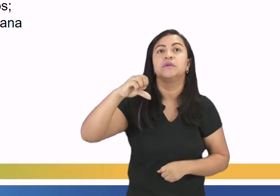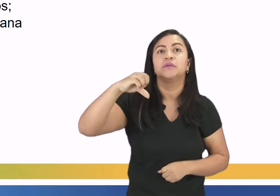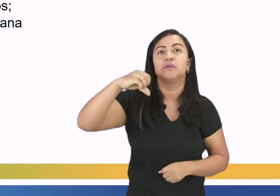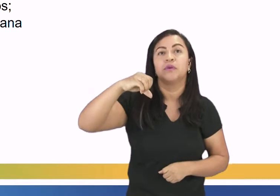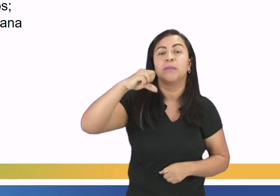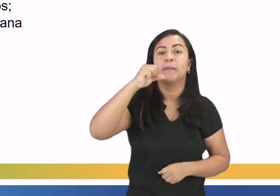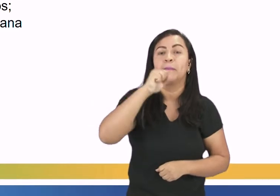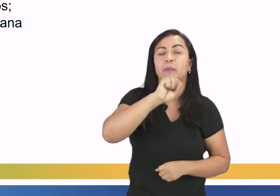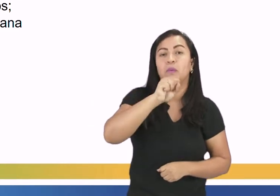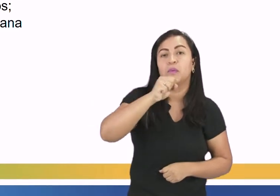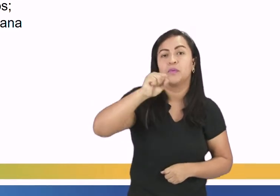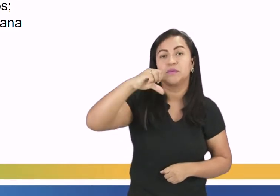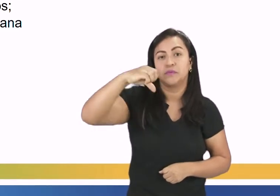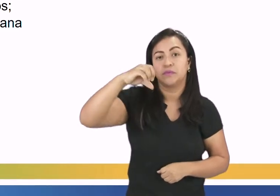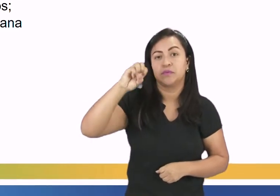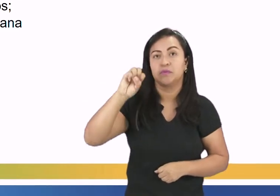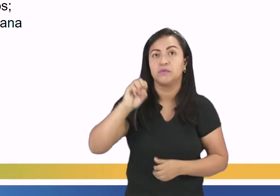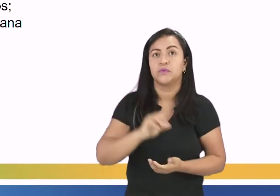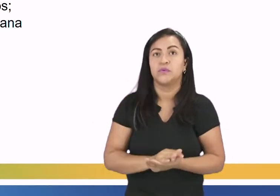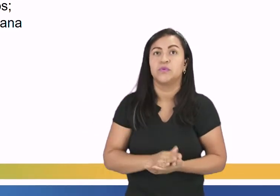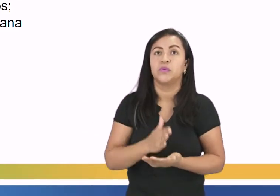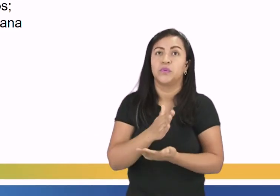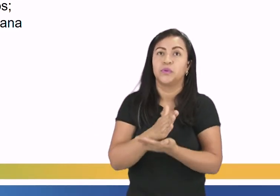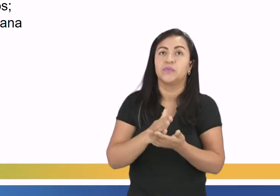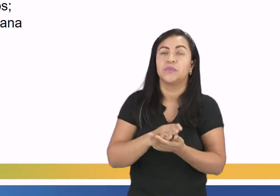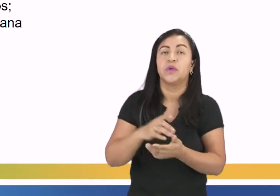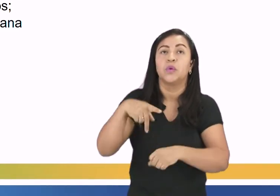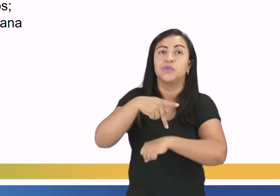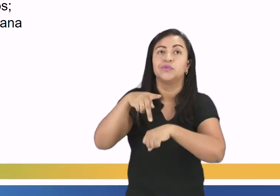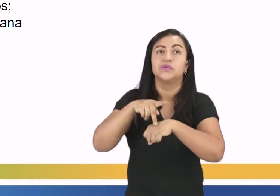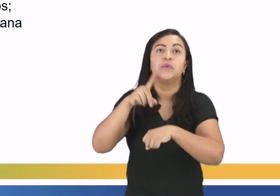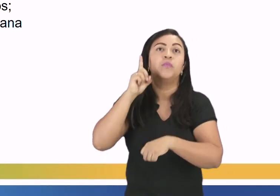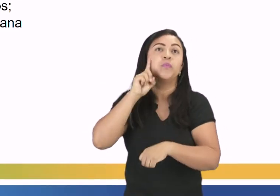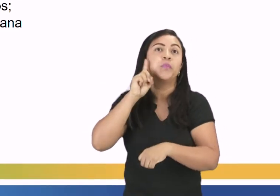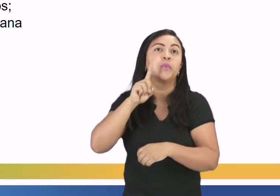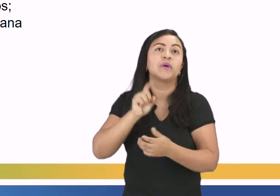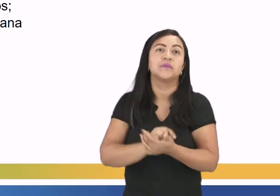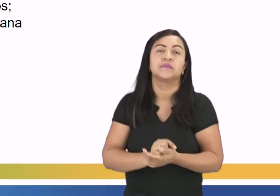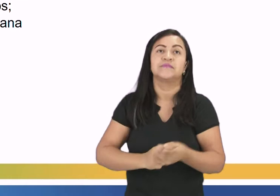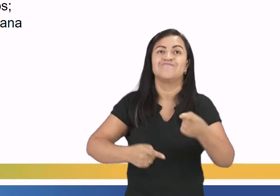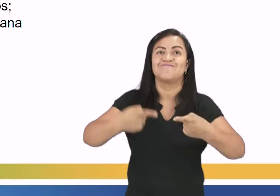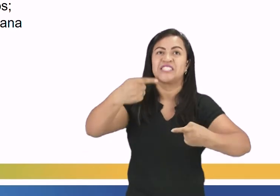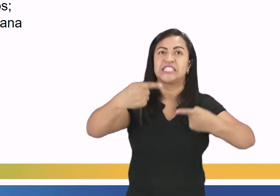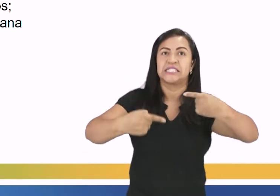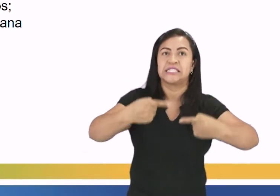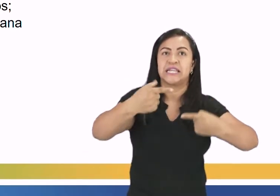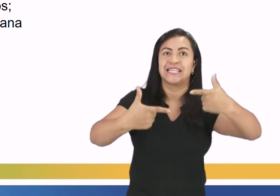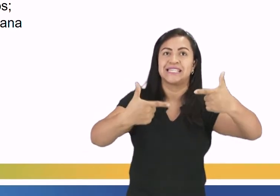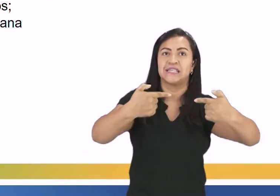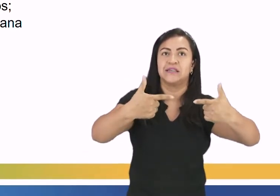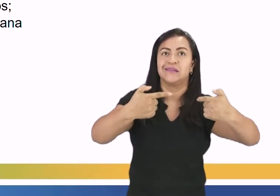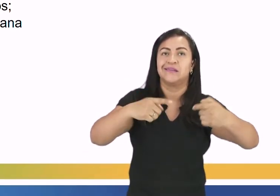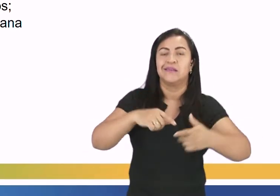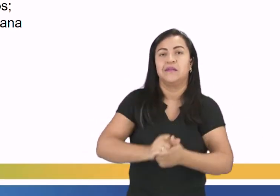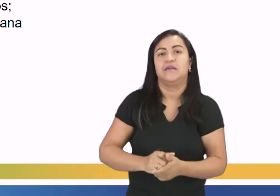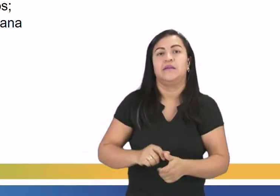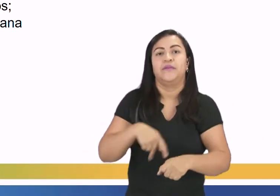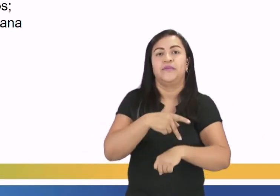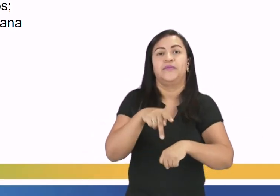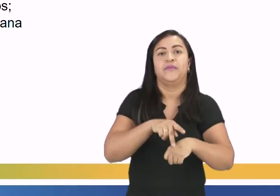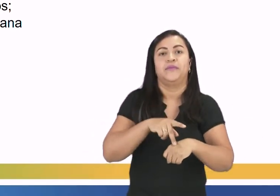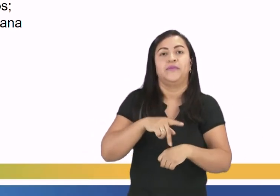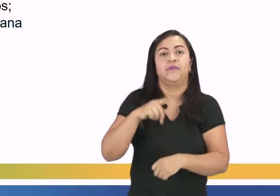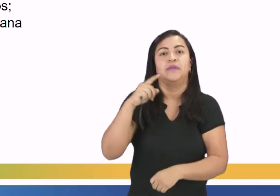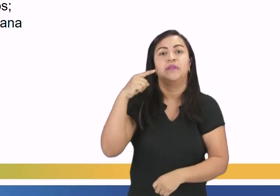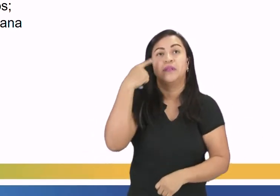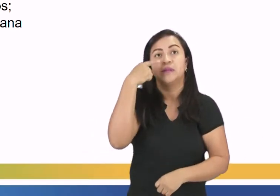Unidos declararam guerra à Espanha. O pretexto era libertar Cuba e Porto